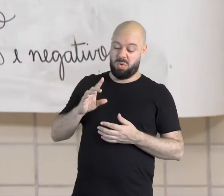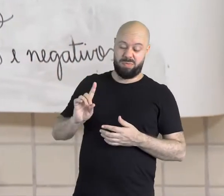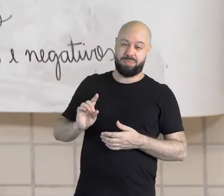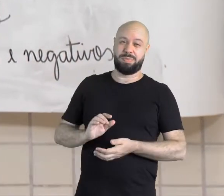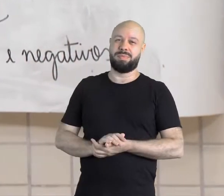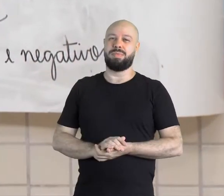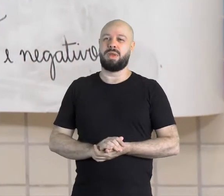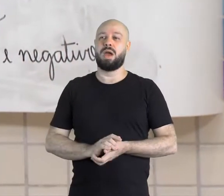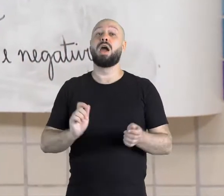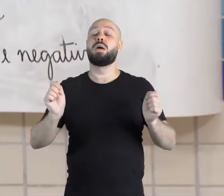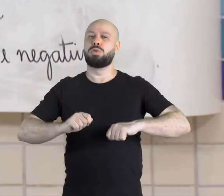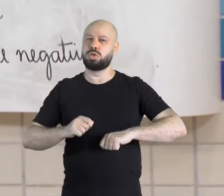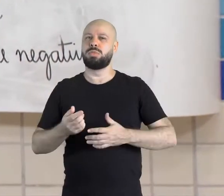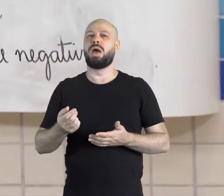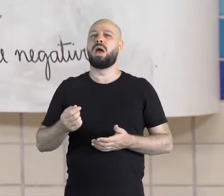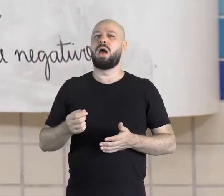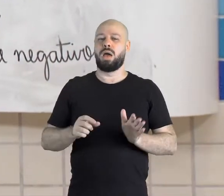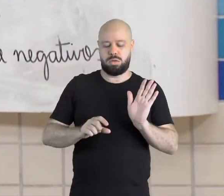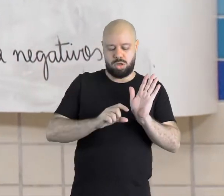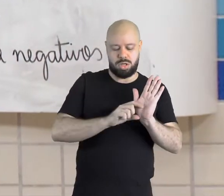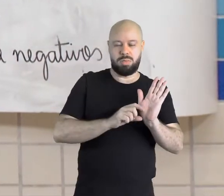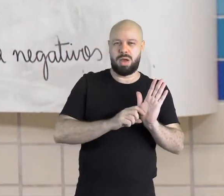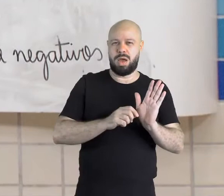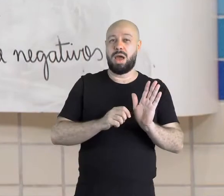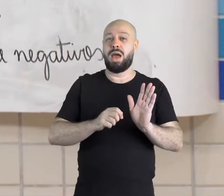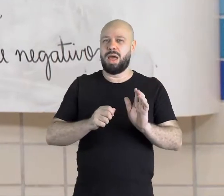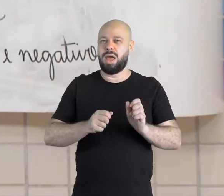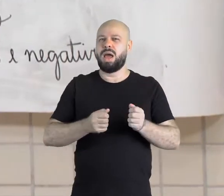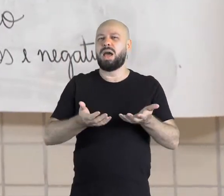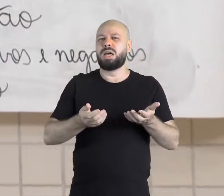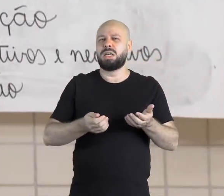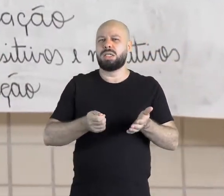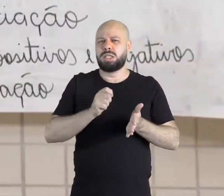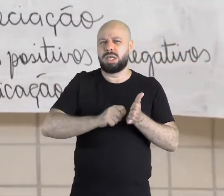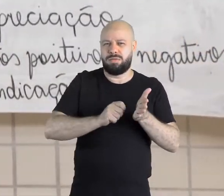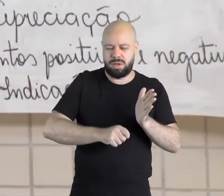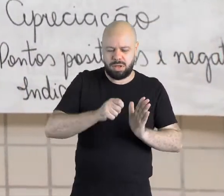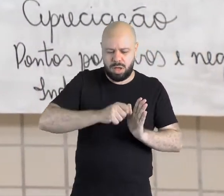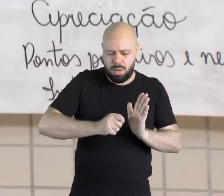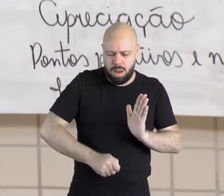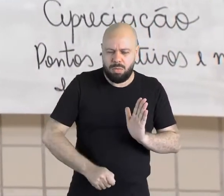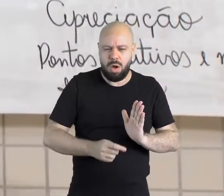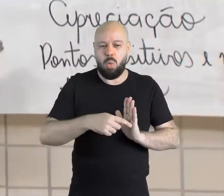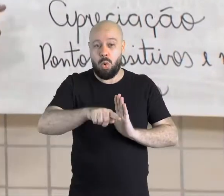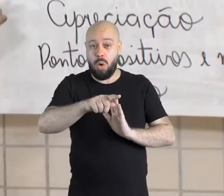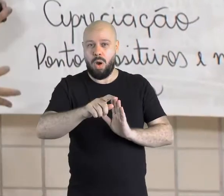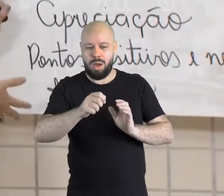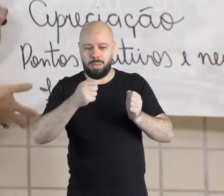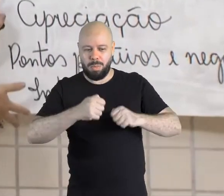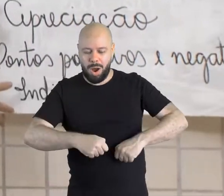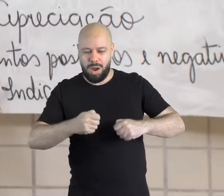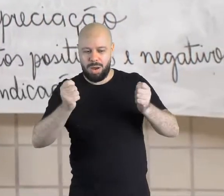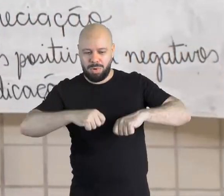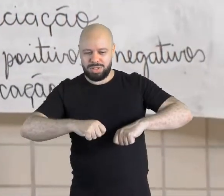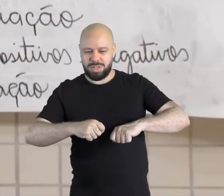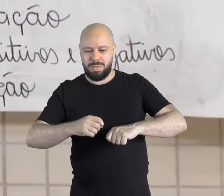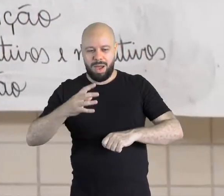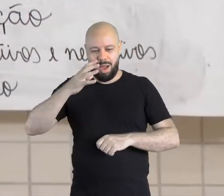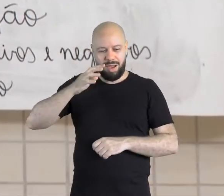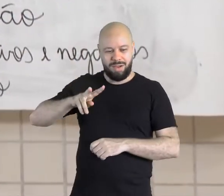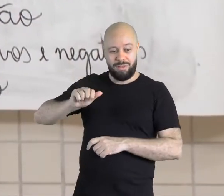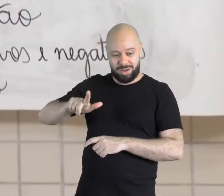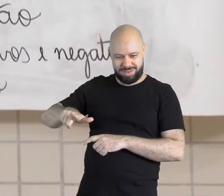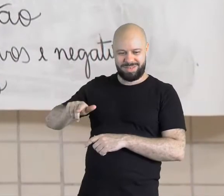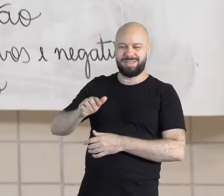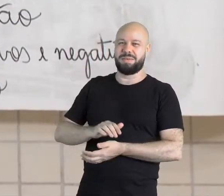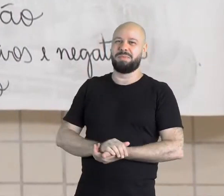uma indicação, você pode recomendar para que as pessoas assistam aquele vlog. Isso também cabe aqui na conclusão.